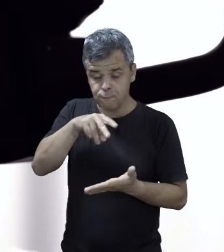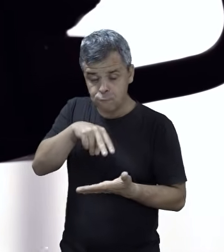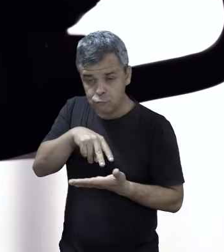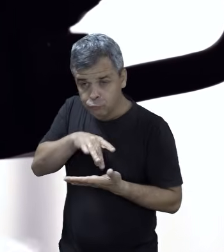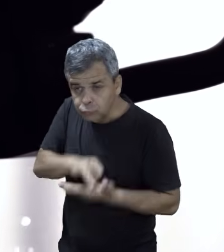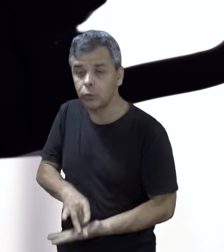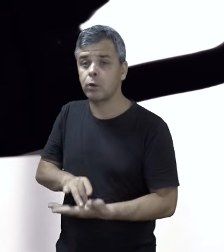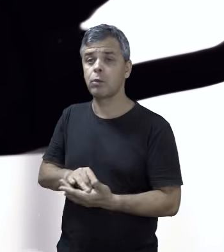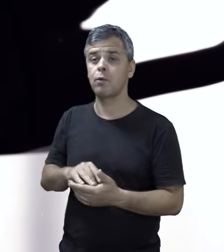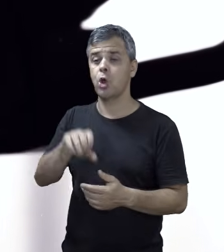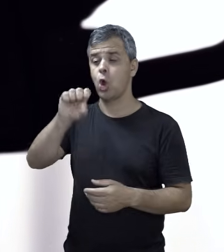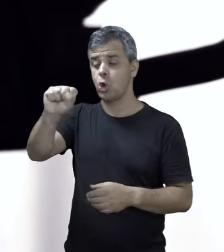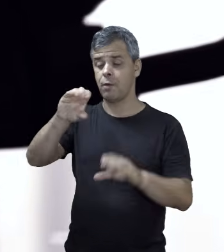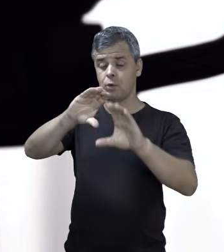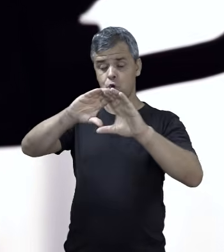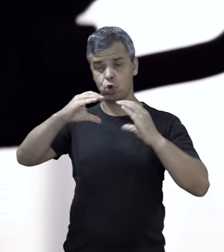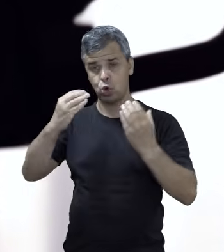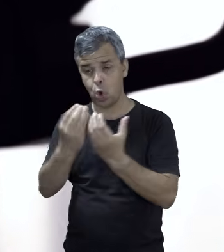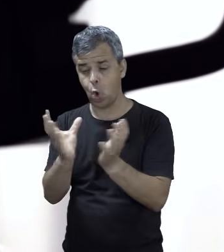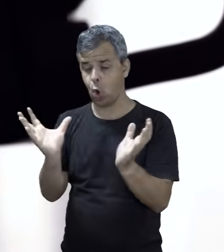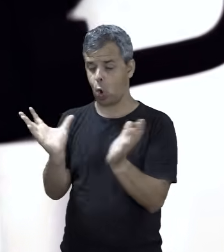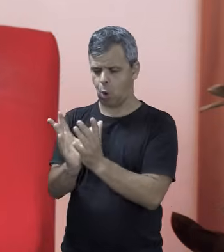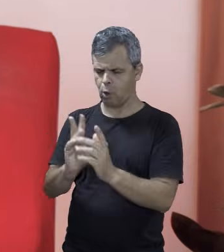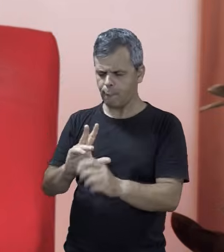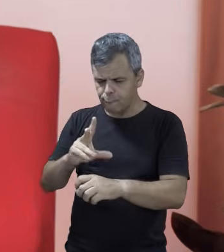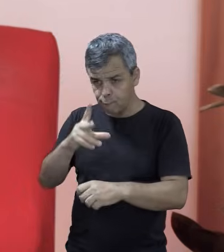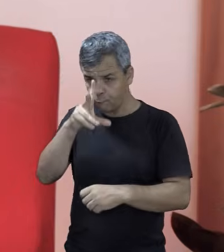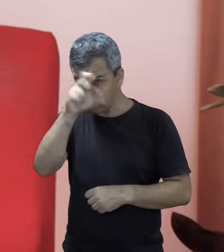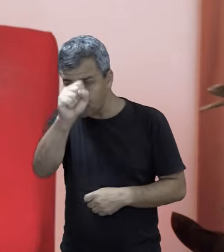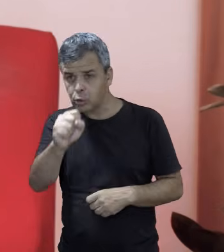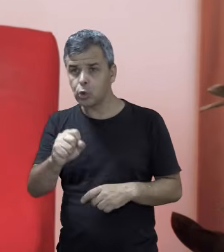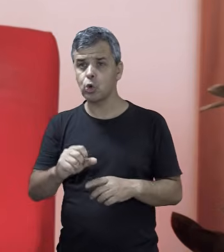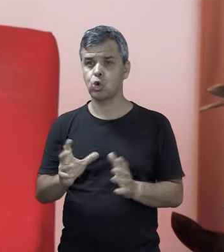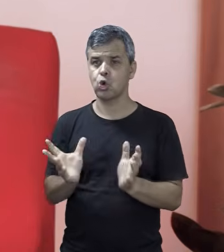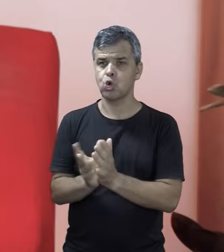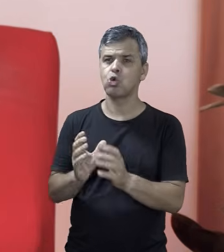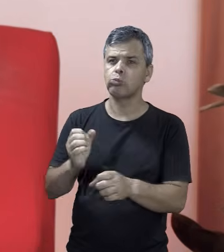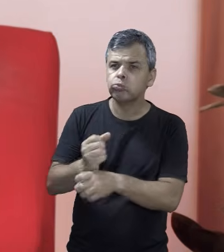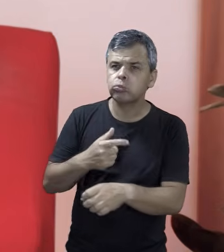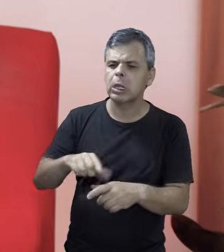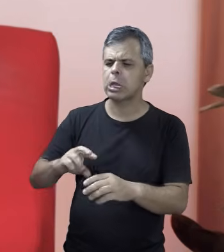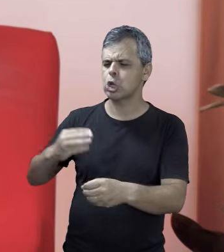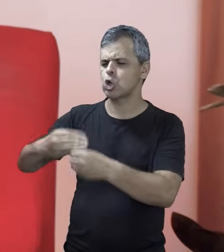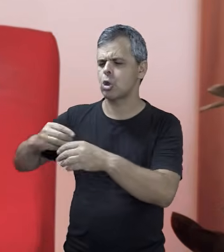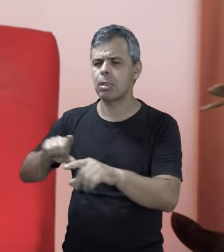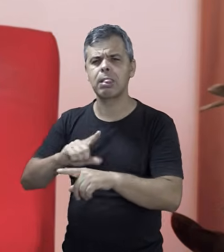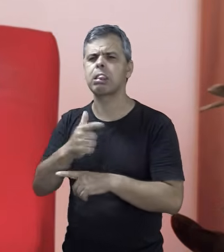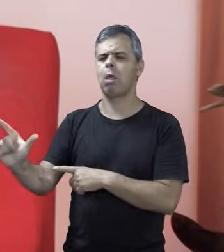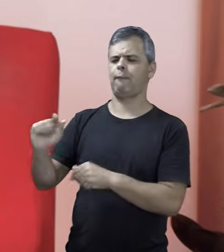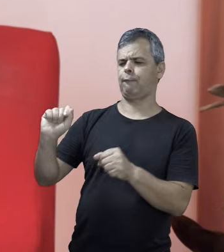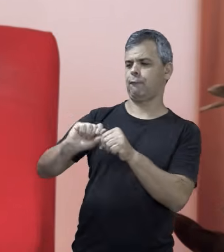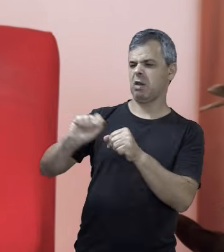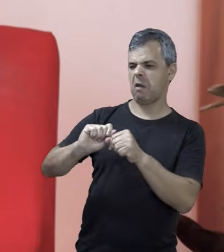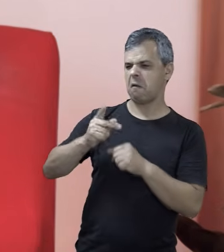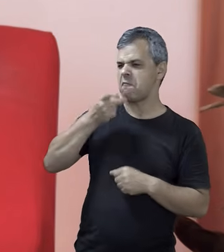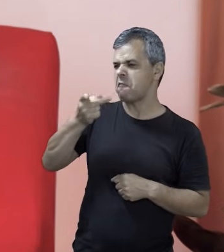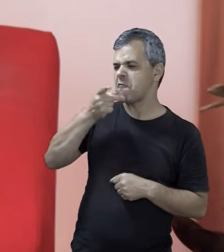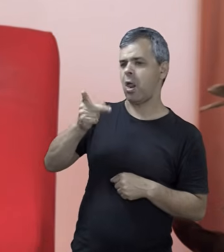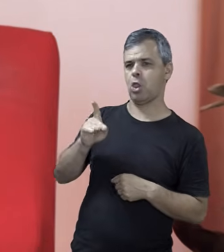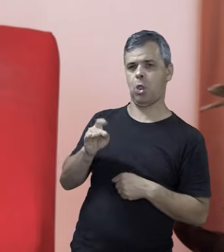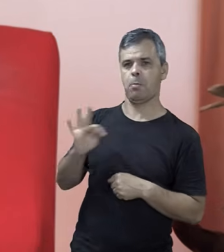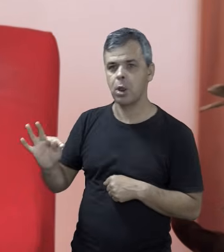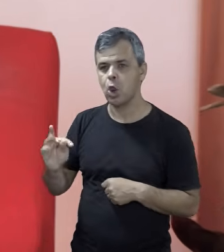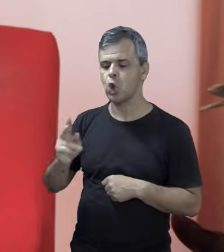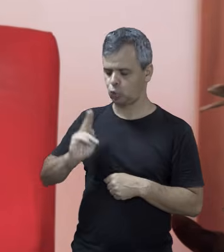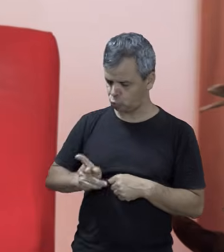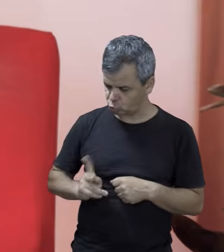Vai para o 8º Congresso, porque a gente tem uma militância aguerrida, uma militância que constrói na ponta, que não interessa o que falem da gente, eles